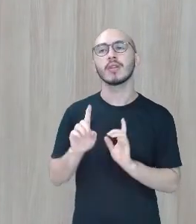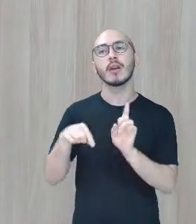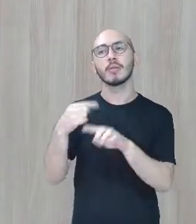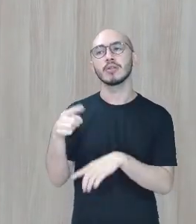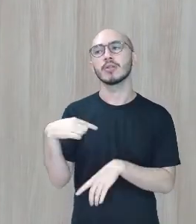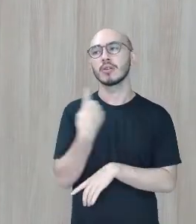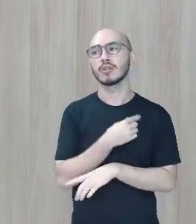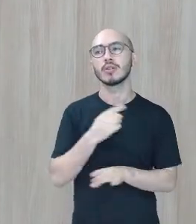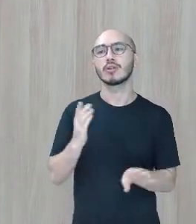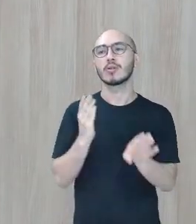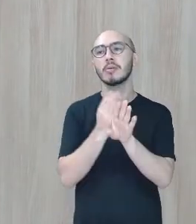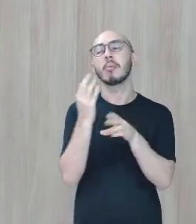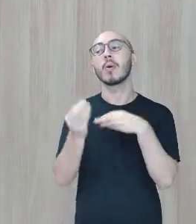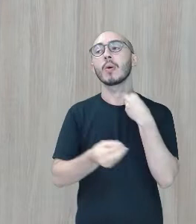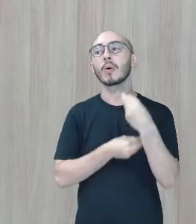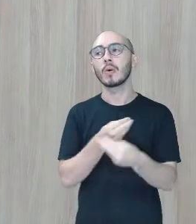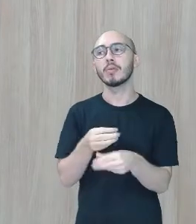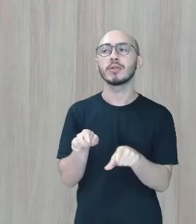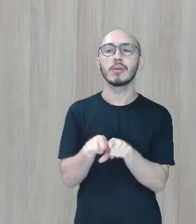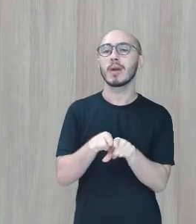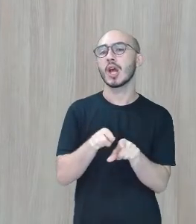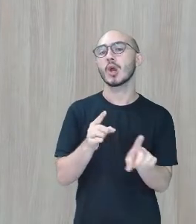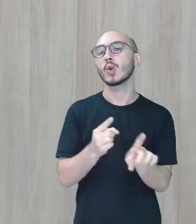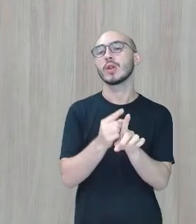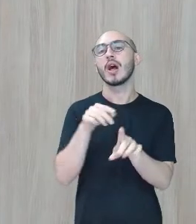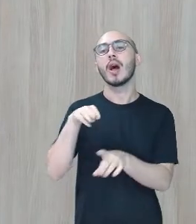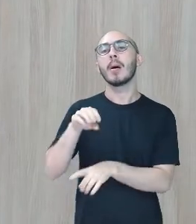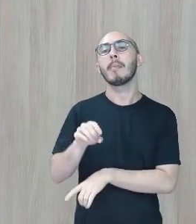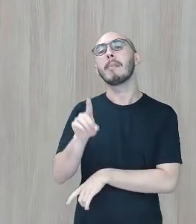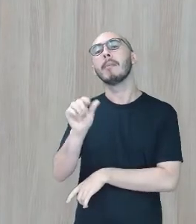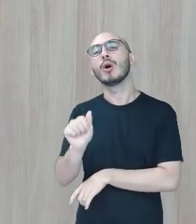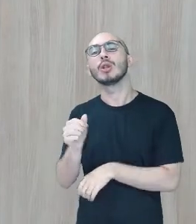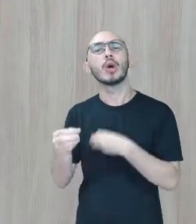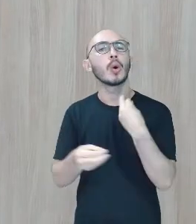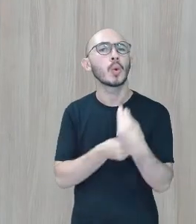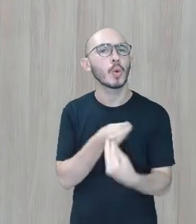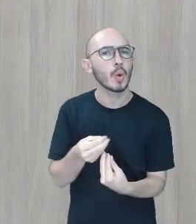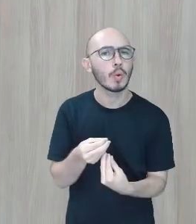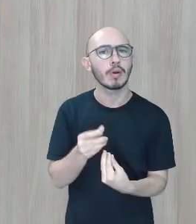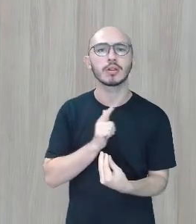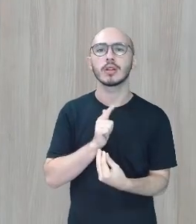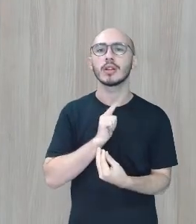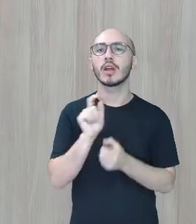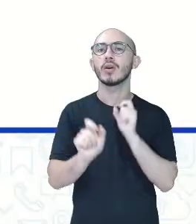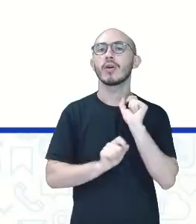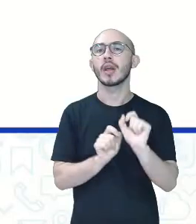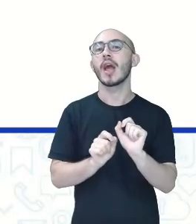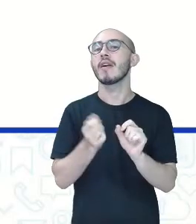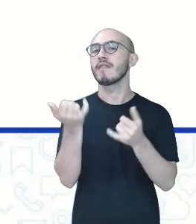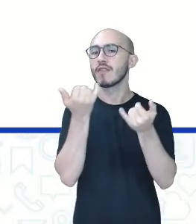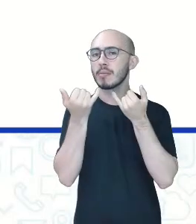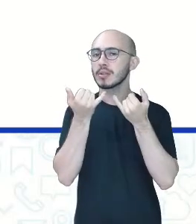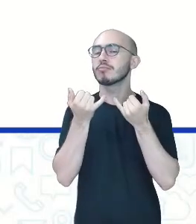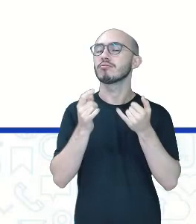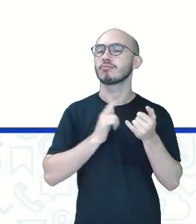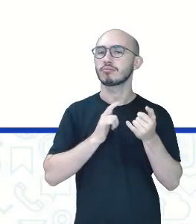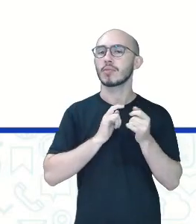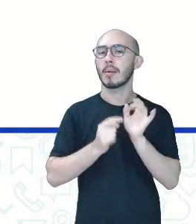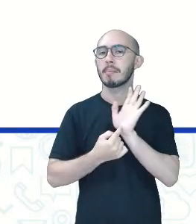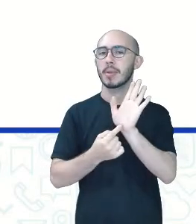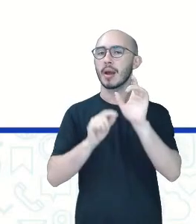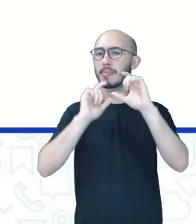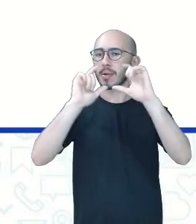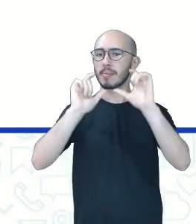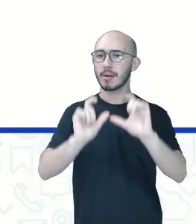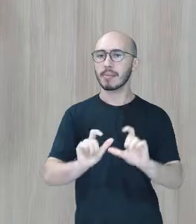gente descobriu aí como é que a gente faz para encontrar a moda em uma sequência de dados aí mostrados,